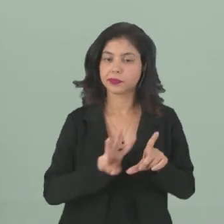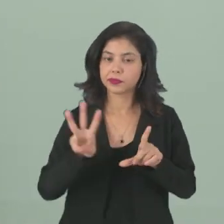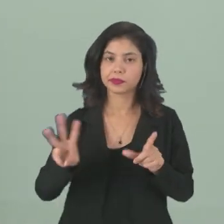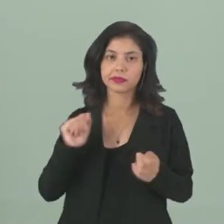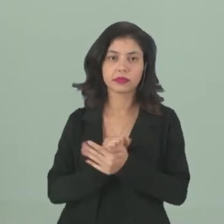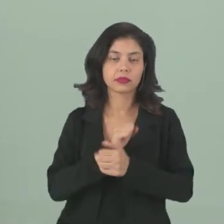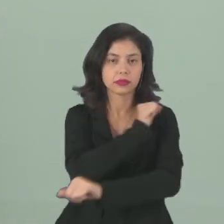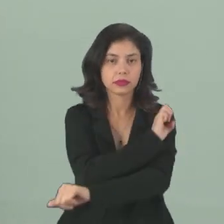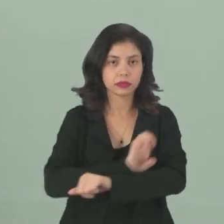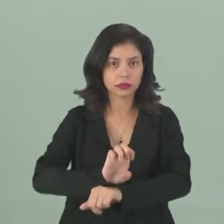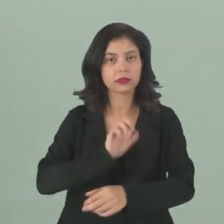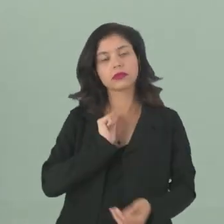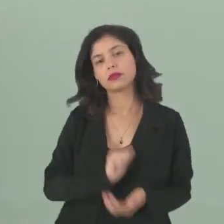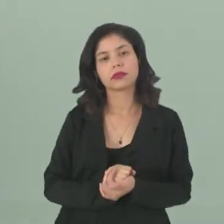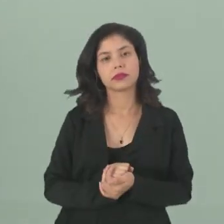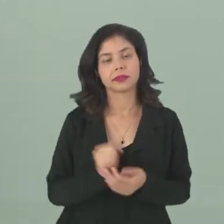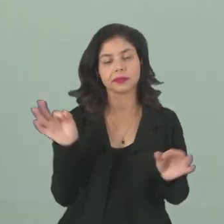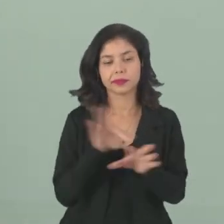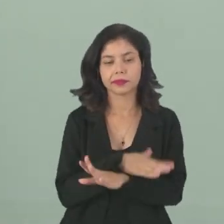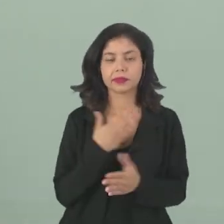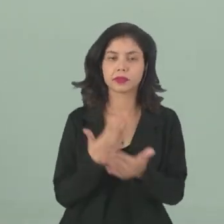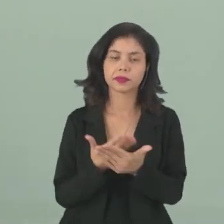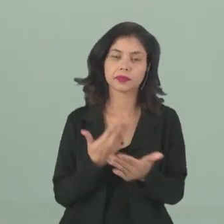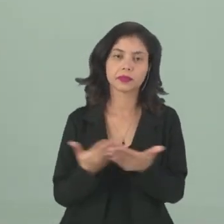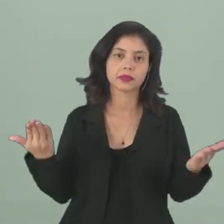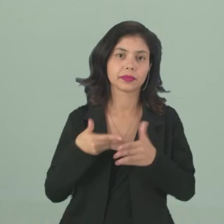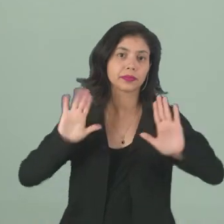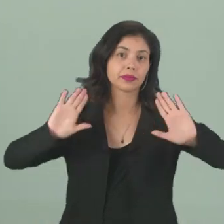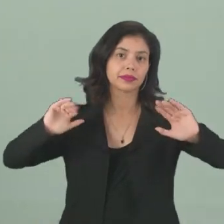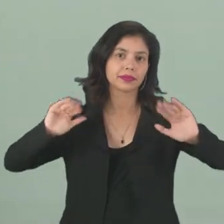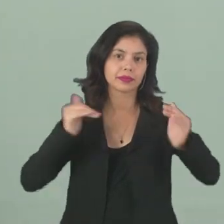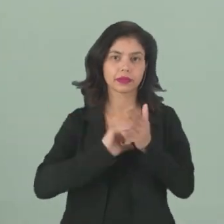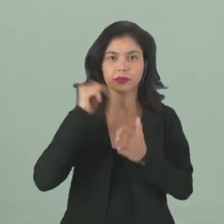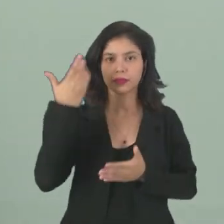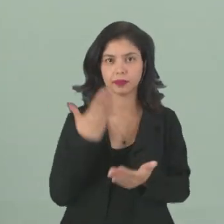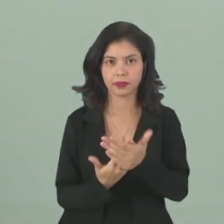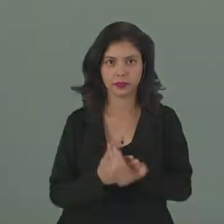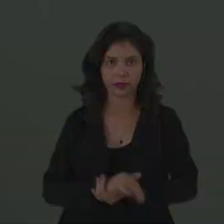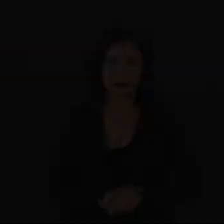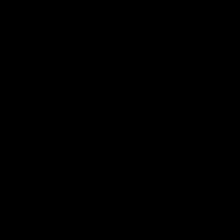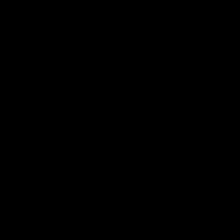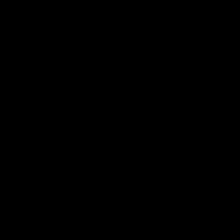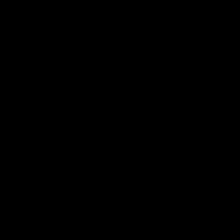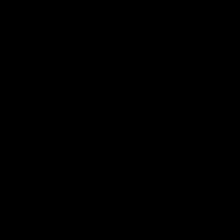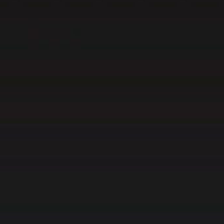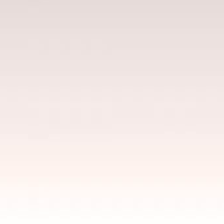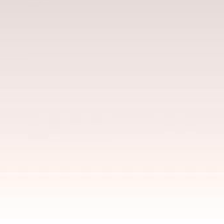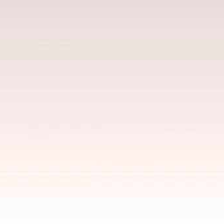Secretaria de Educação. A gente vai ficando por aqui, tchau, tchau e até uma próxima aula.